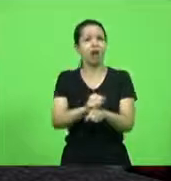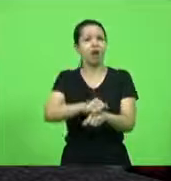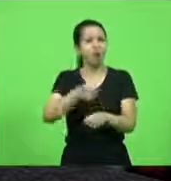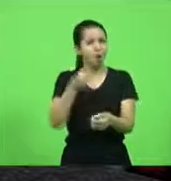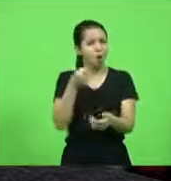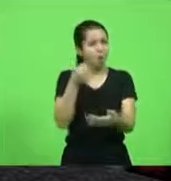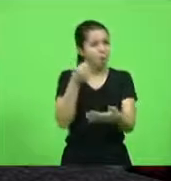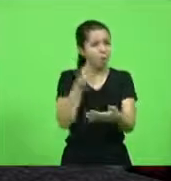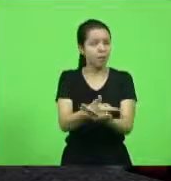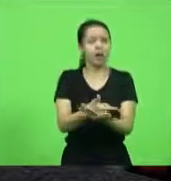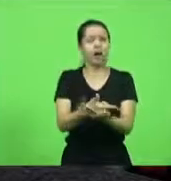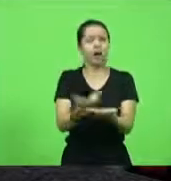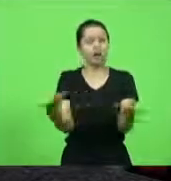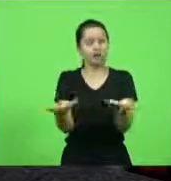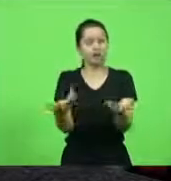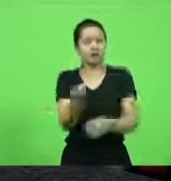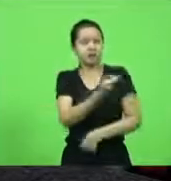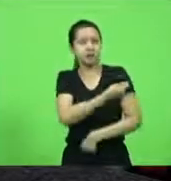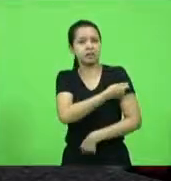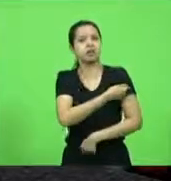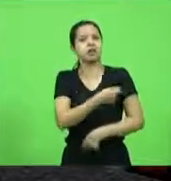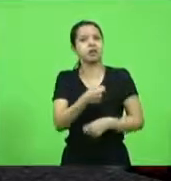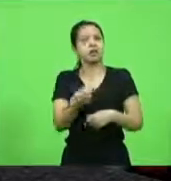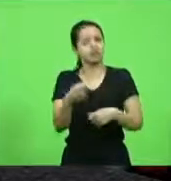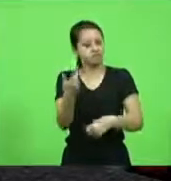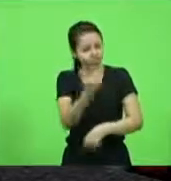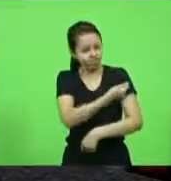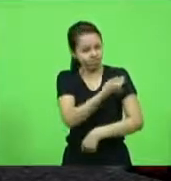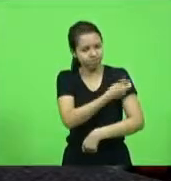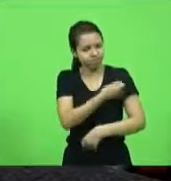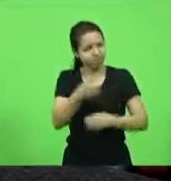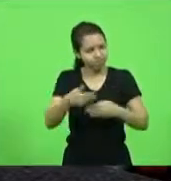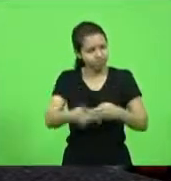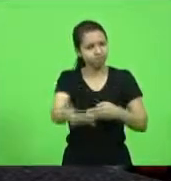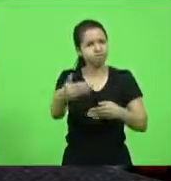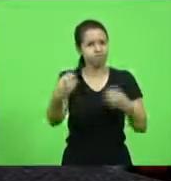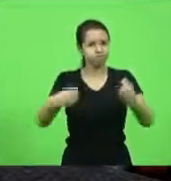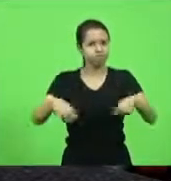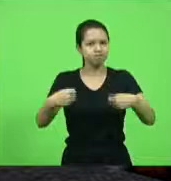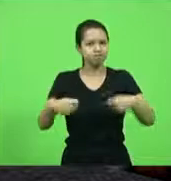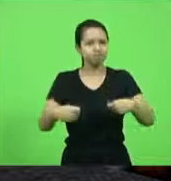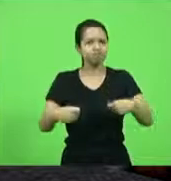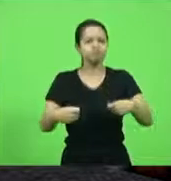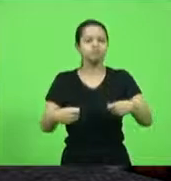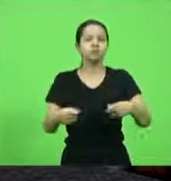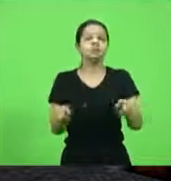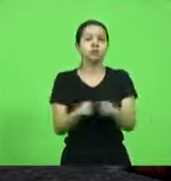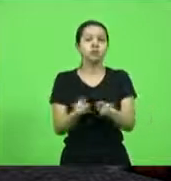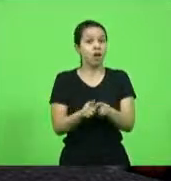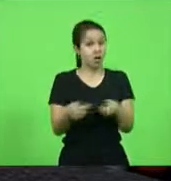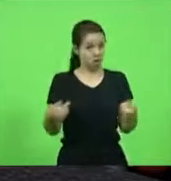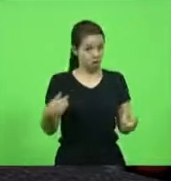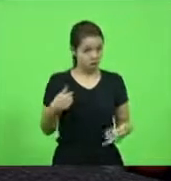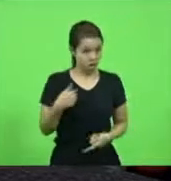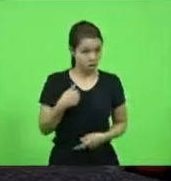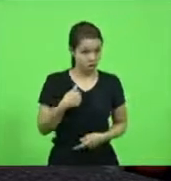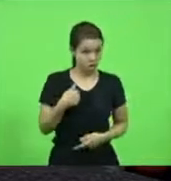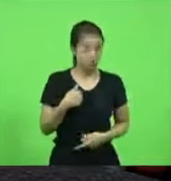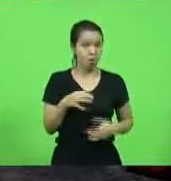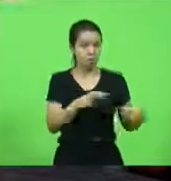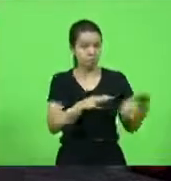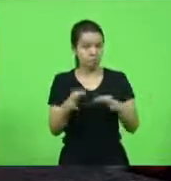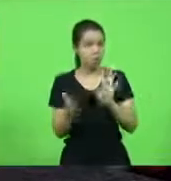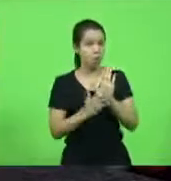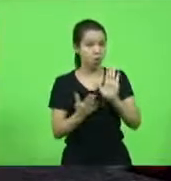vacina e vacinar. Inclusive fiz, estou fazendo também uma proposição ao Estado, que